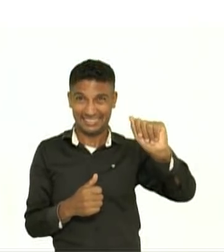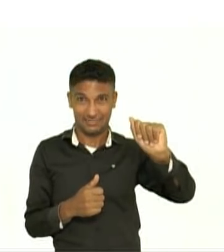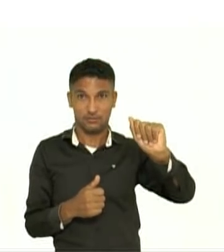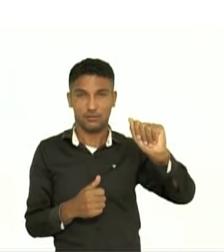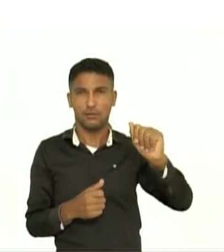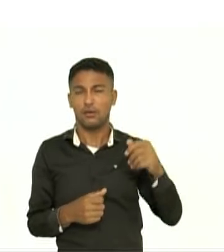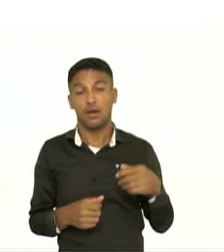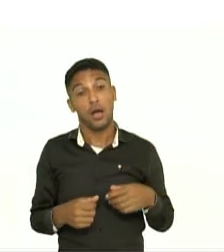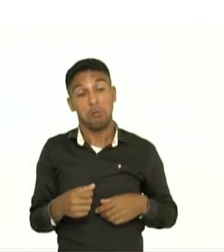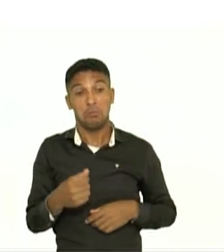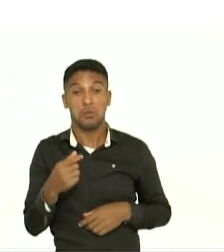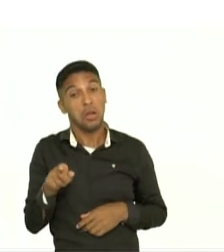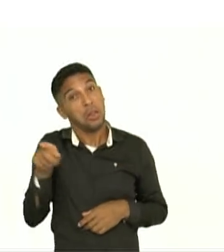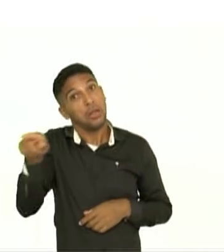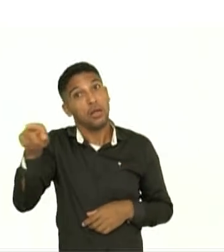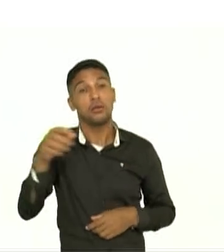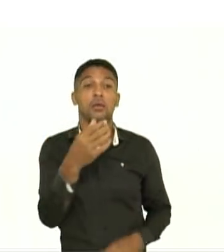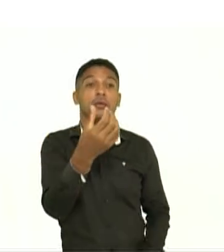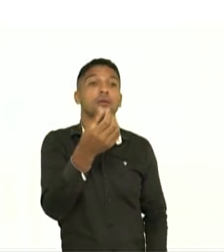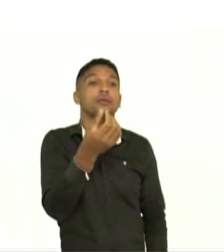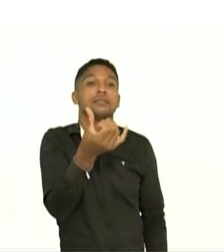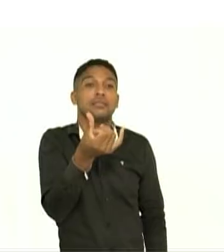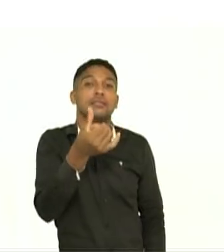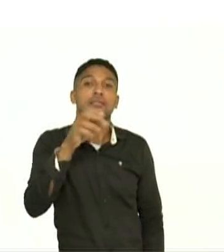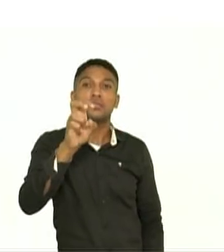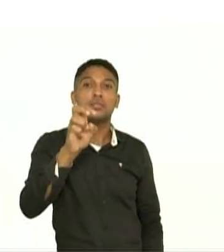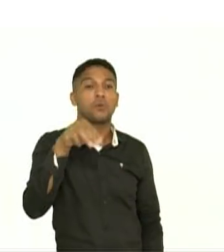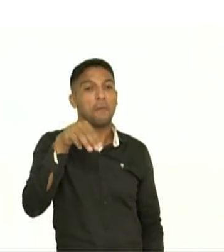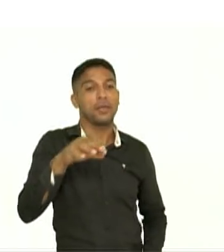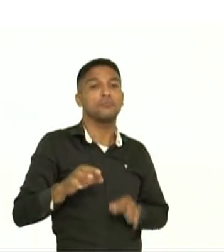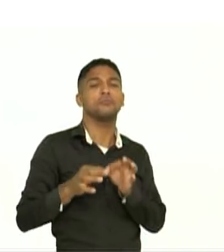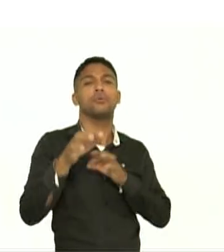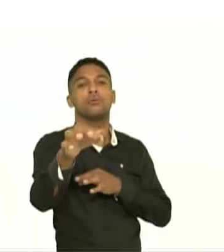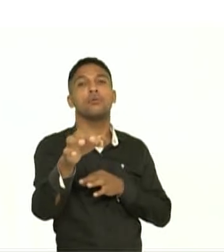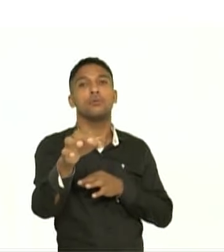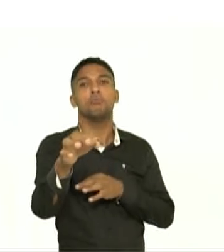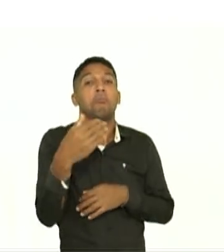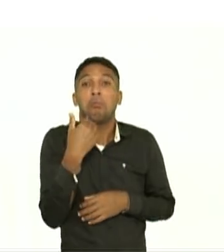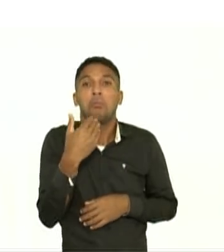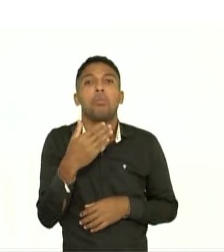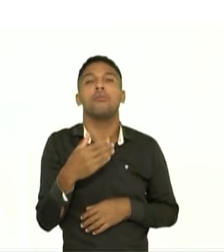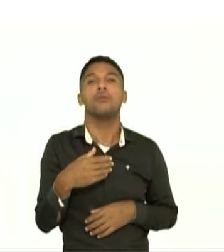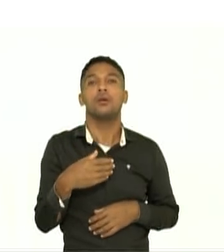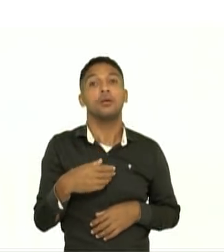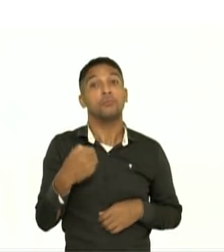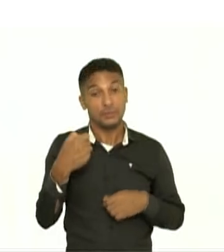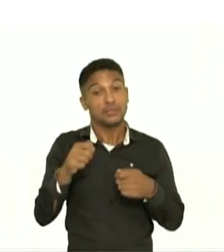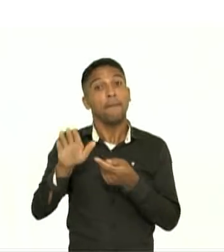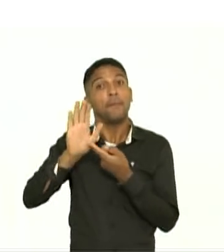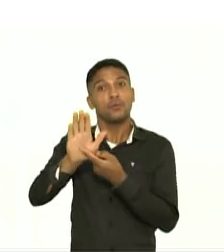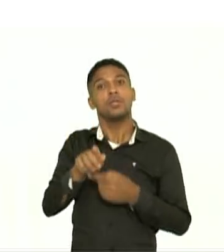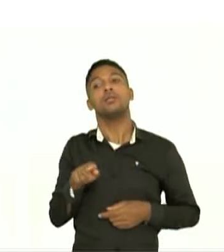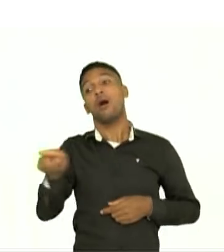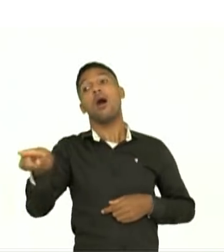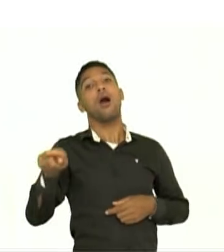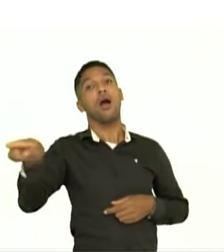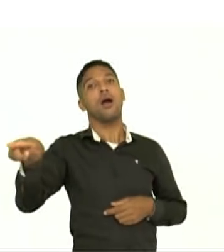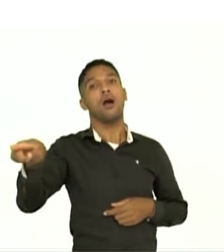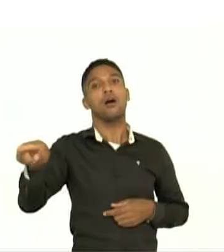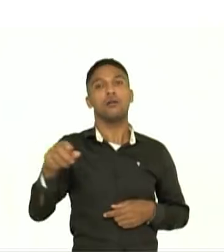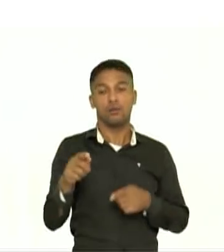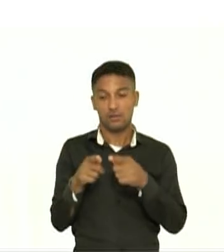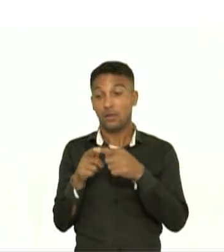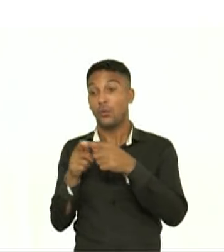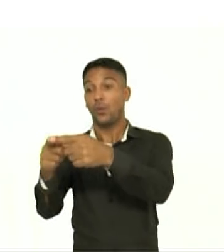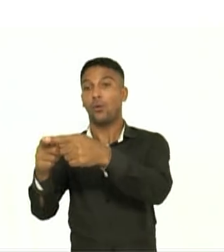coisa. Normalmente, indicamos a direção e o sentido usando as mãos, certo? Então, quando nós vamos nos